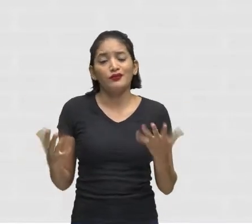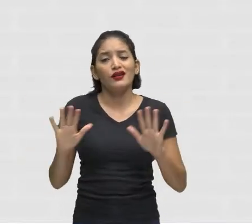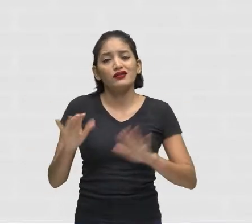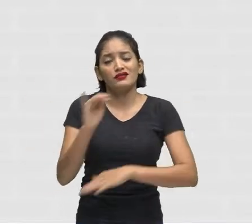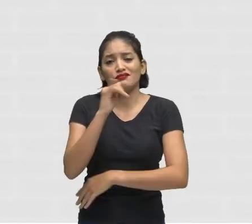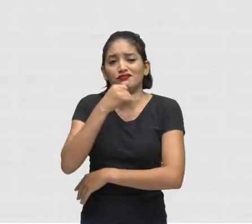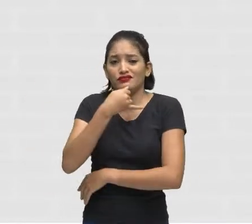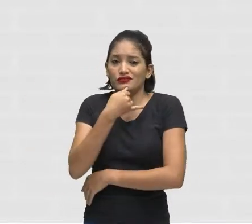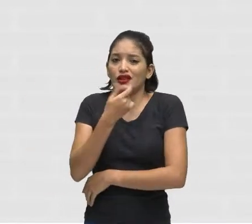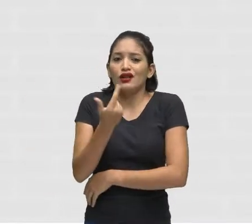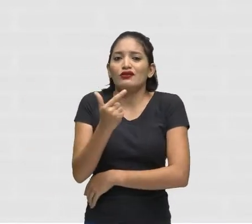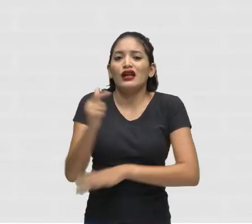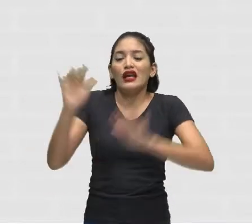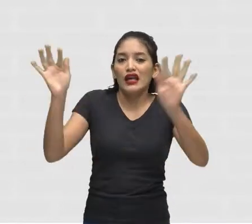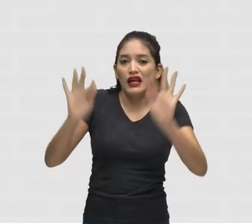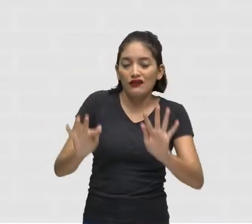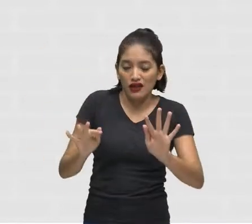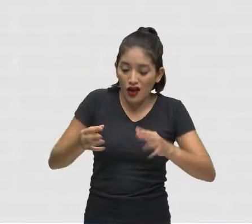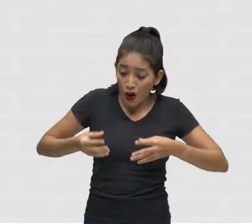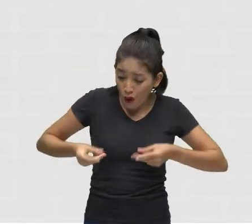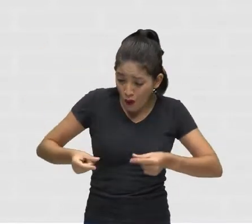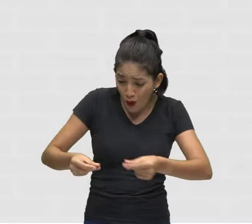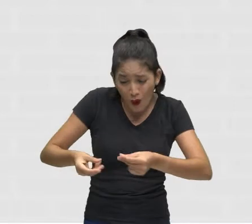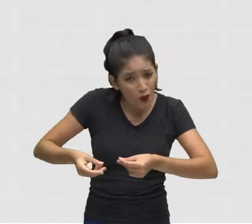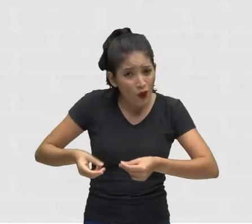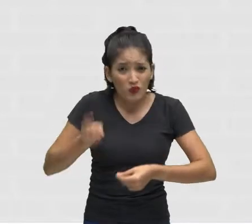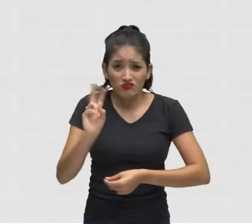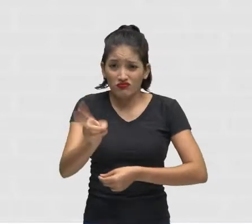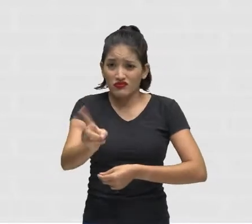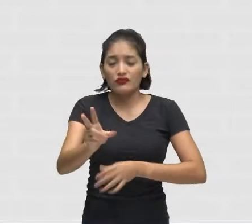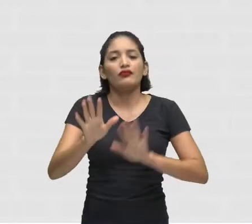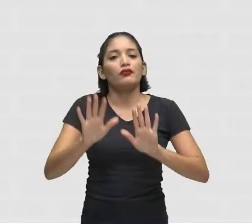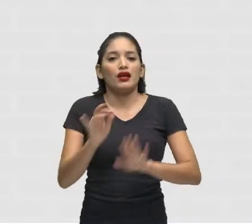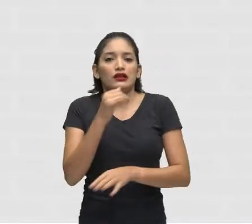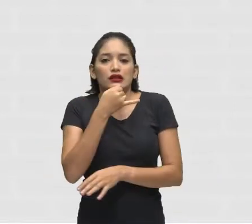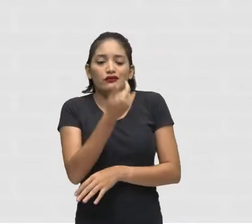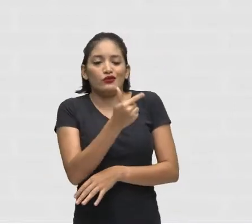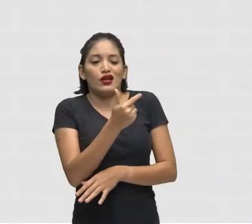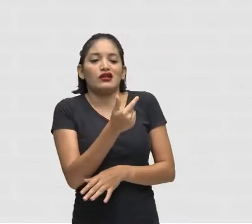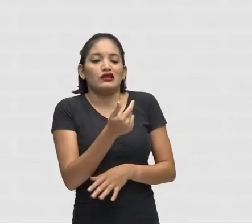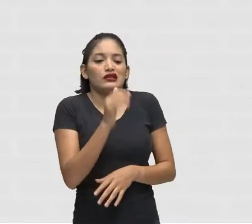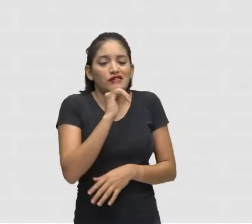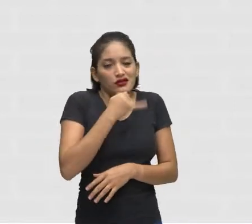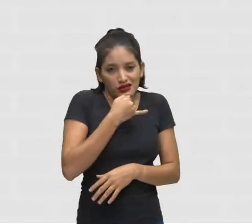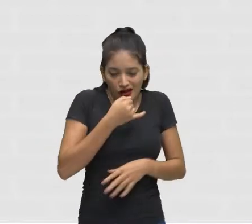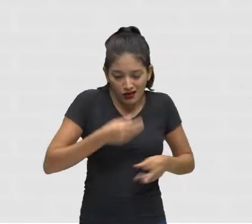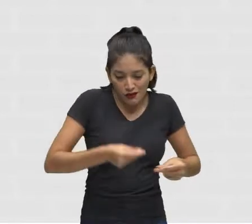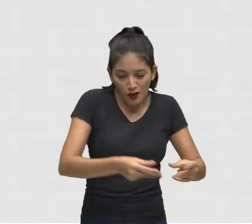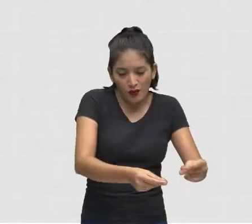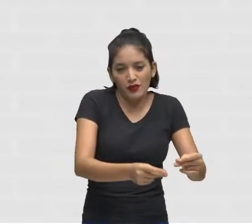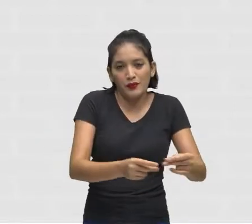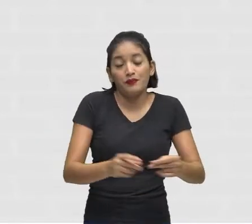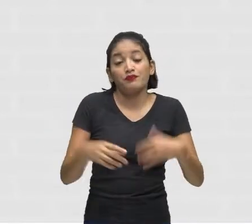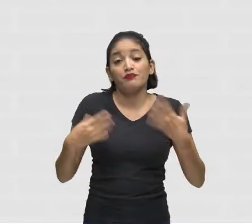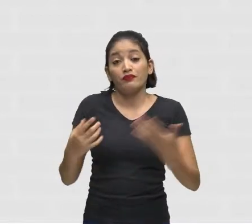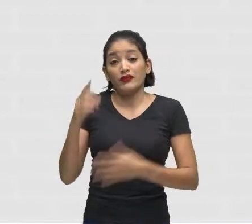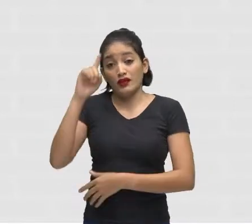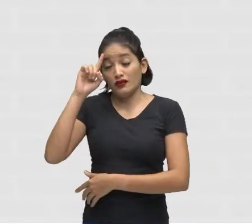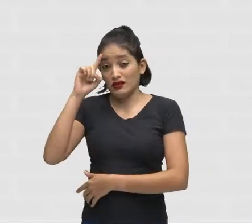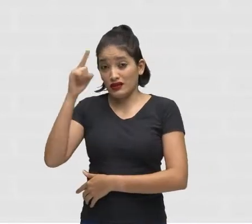Infelizmente, não há felicidade que dure para sempre, mas felizmente também não há tristeza. Né? A ideia